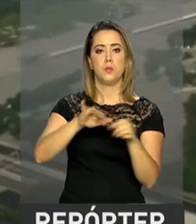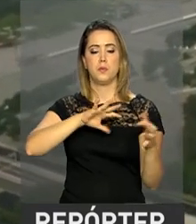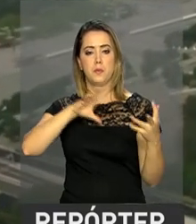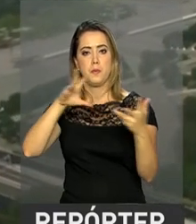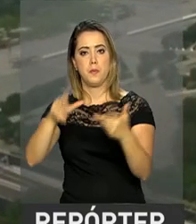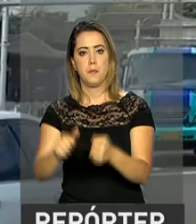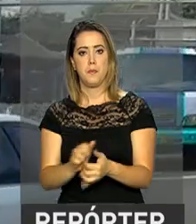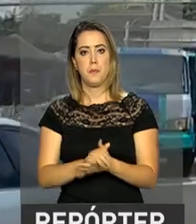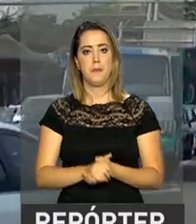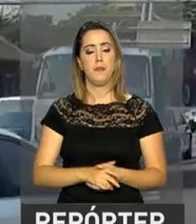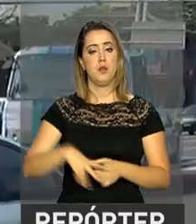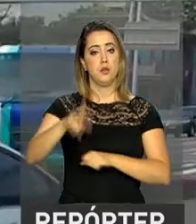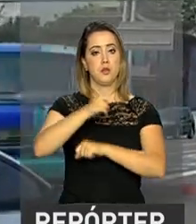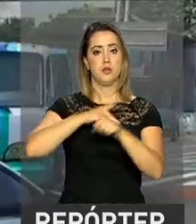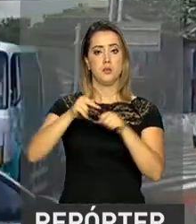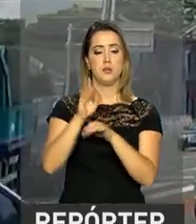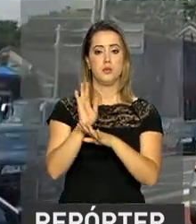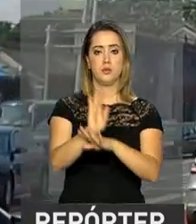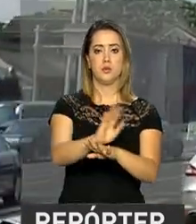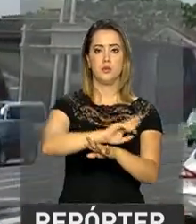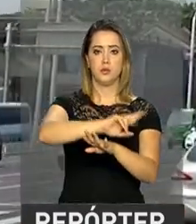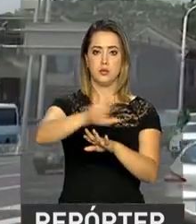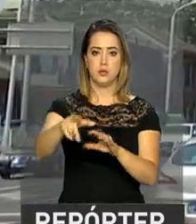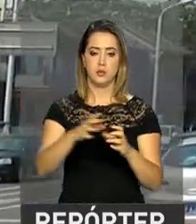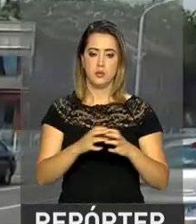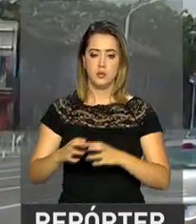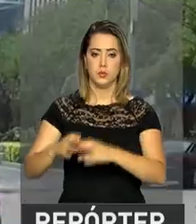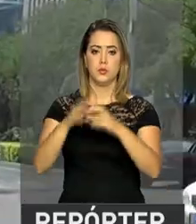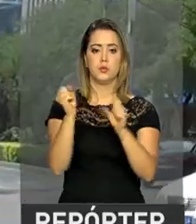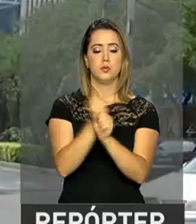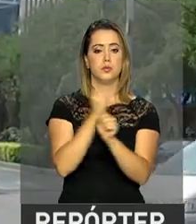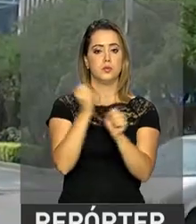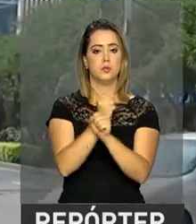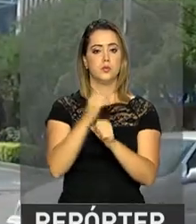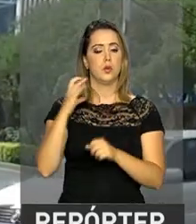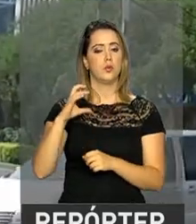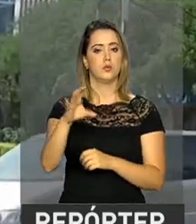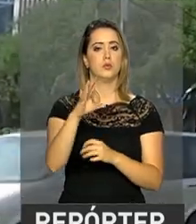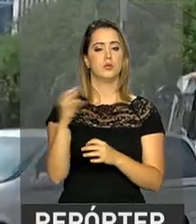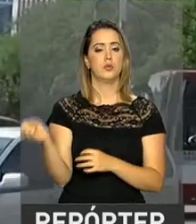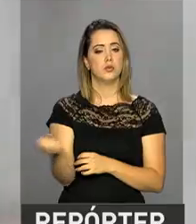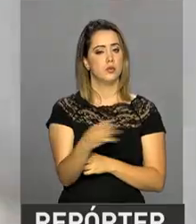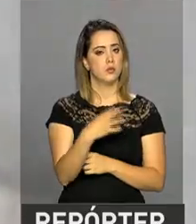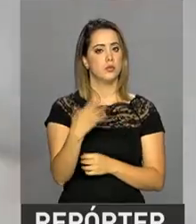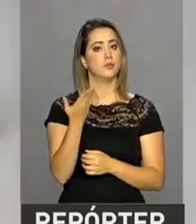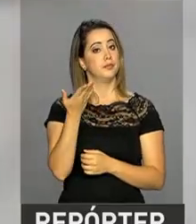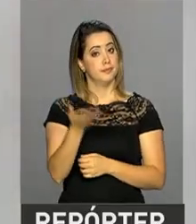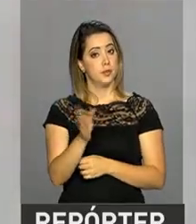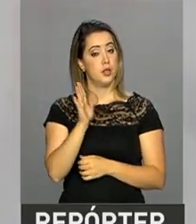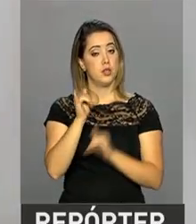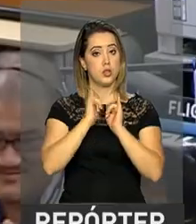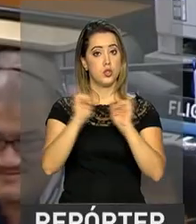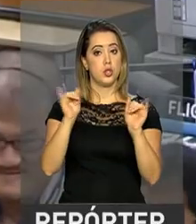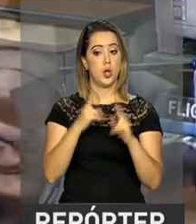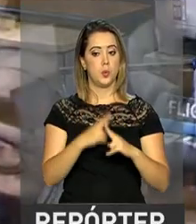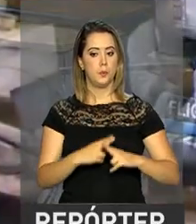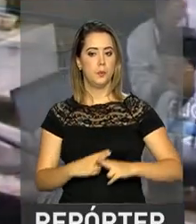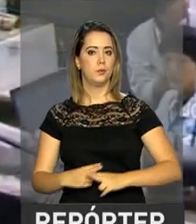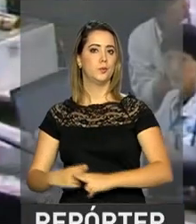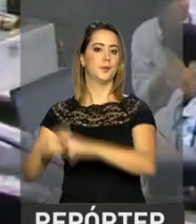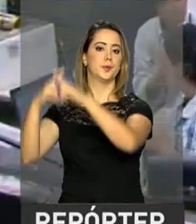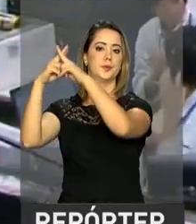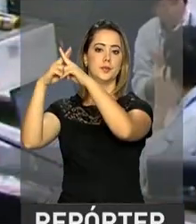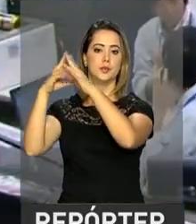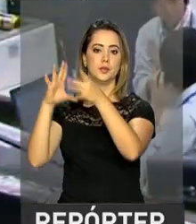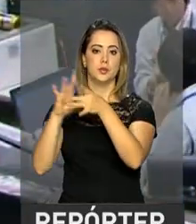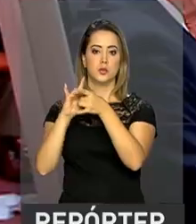global. Os países cooperam em várias áreas, infraestrutura, ciência e inovação. Já lançaram satélites em